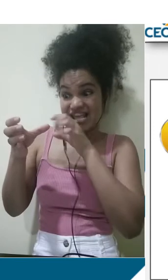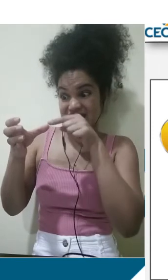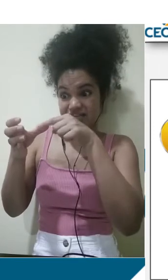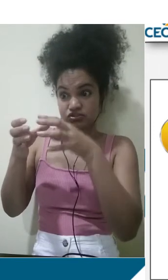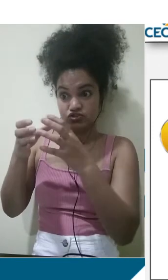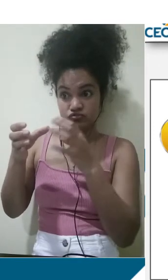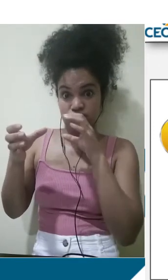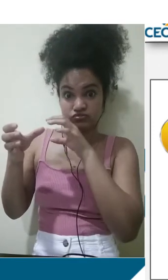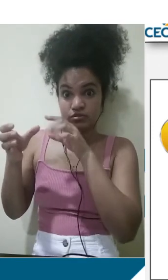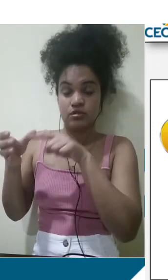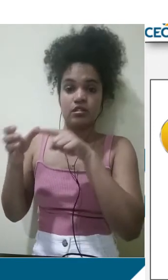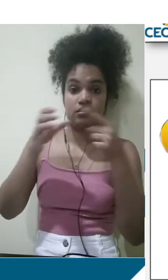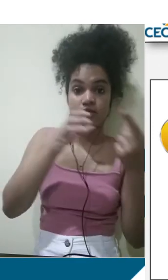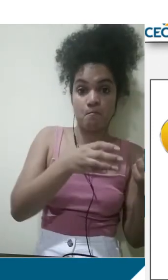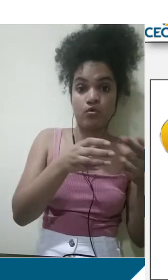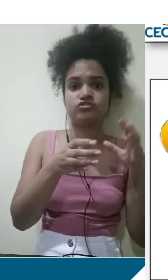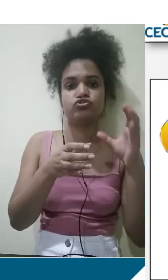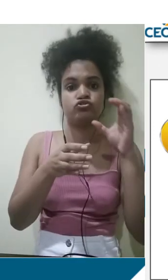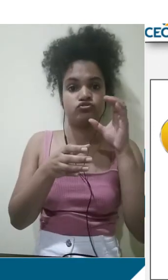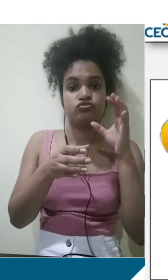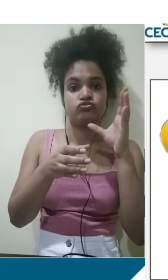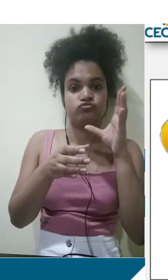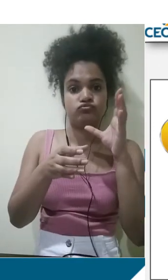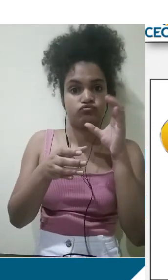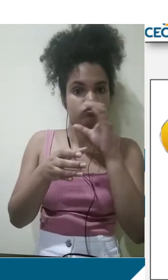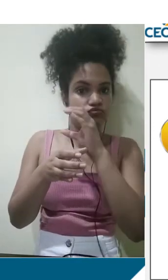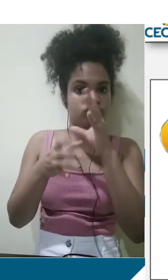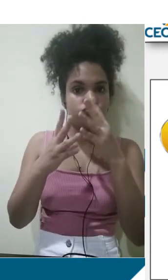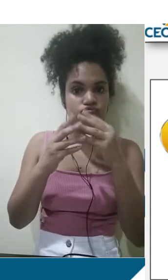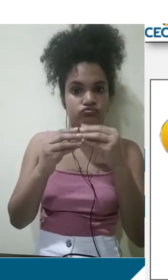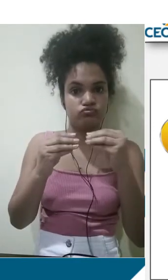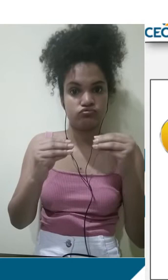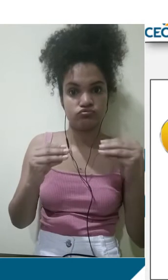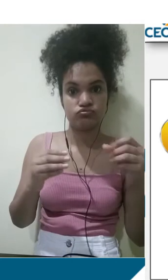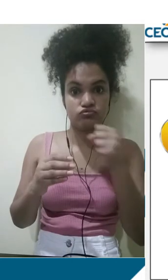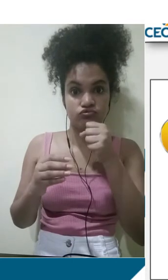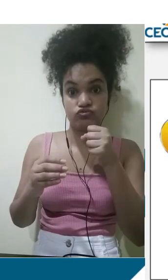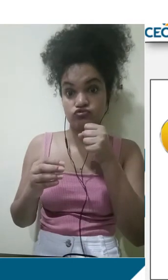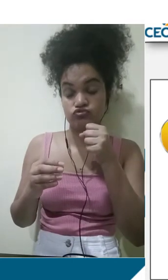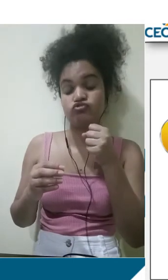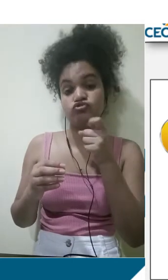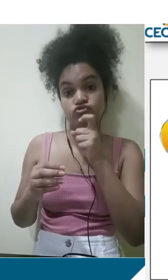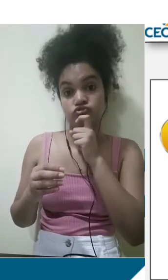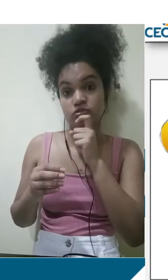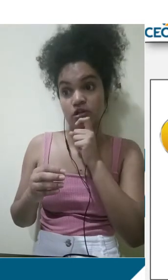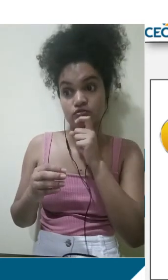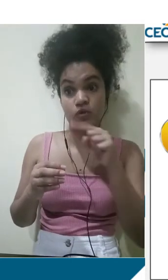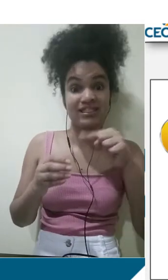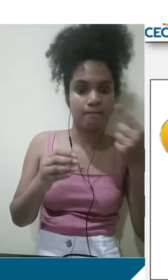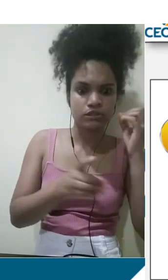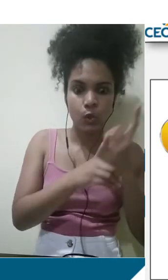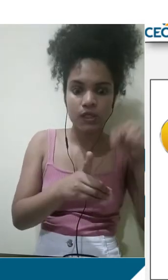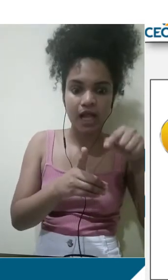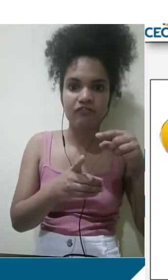posteriormente resfriados, e depois de algum tempo era observada a presença de micro-organismos.